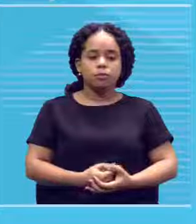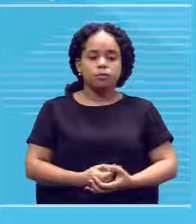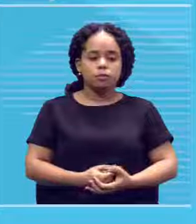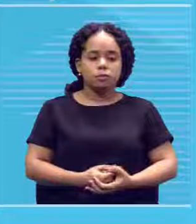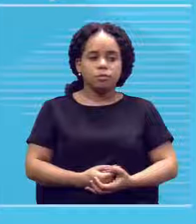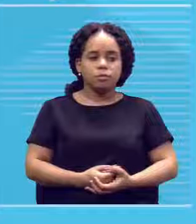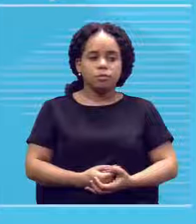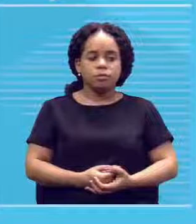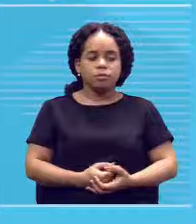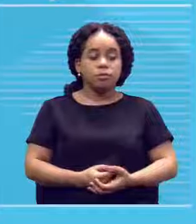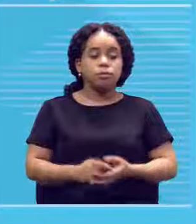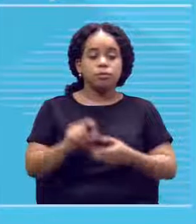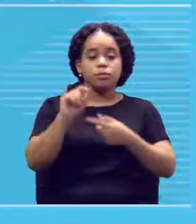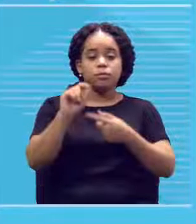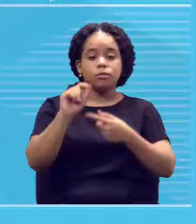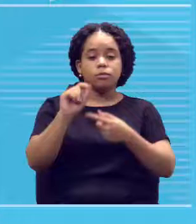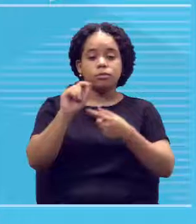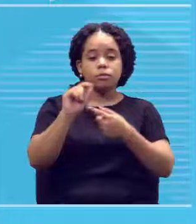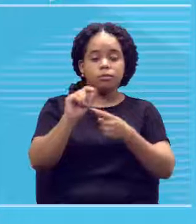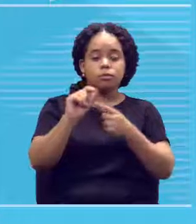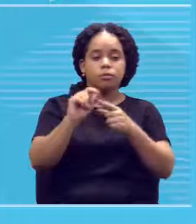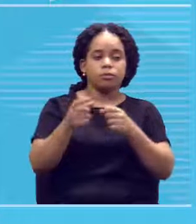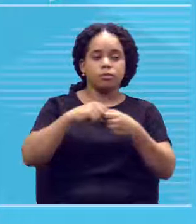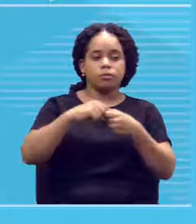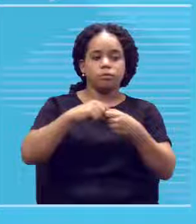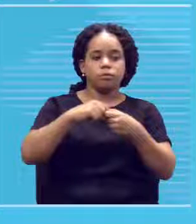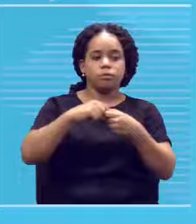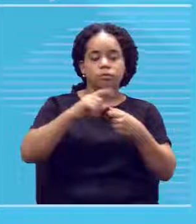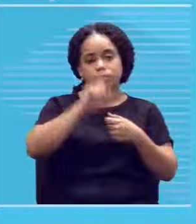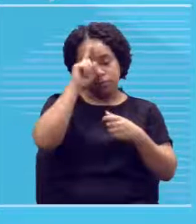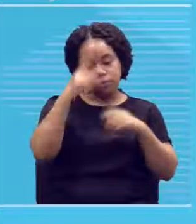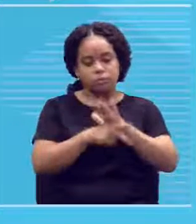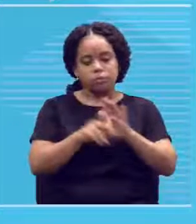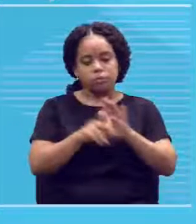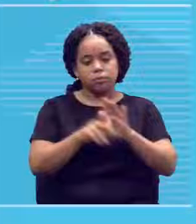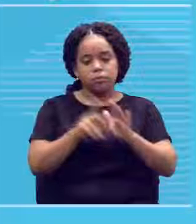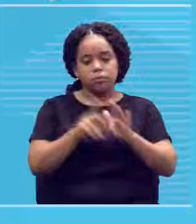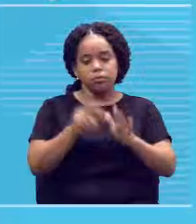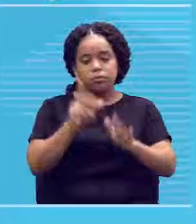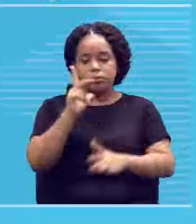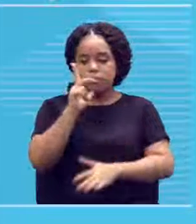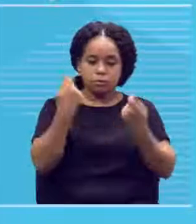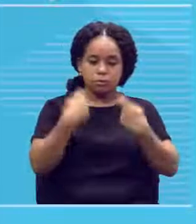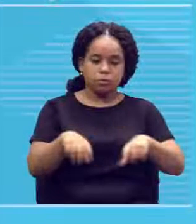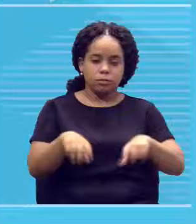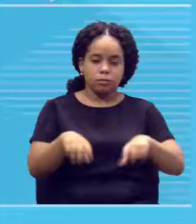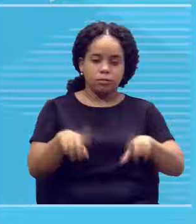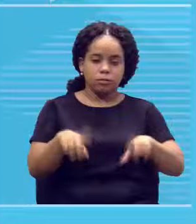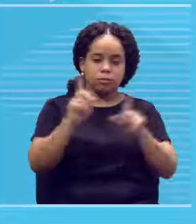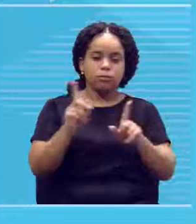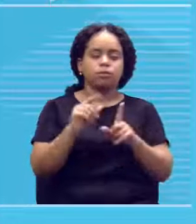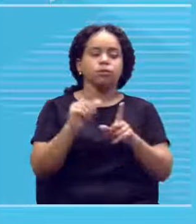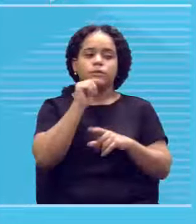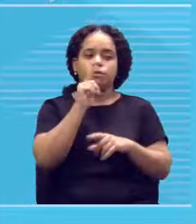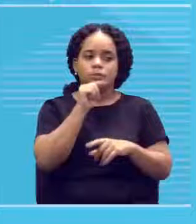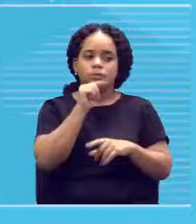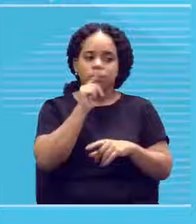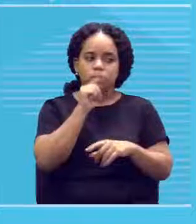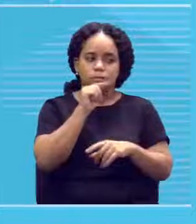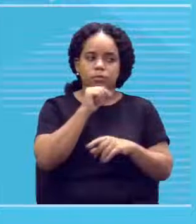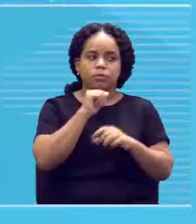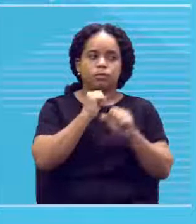que Zinho aqui retoma a água e não é não necessitamos da água durante